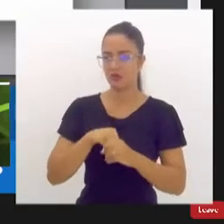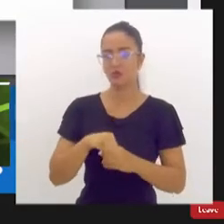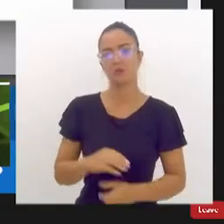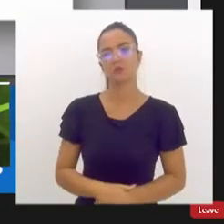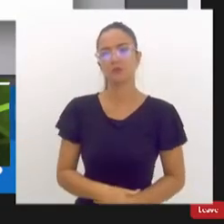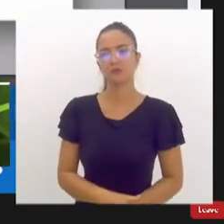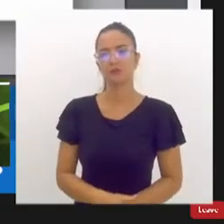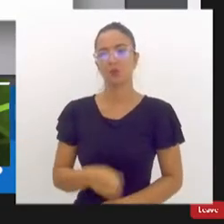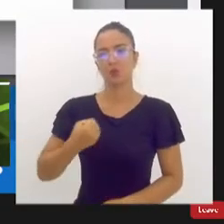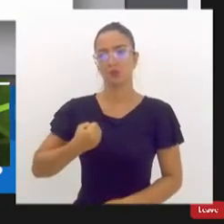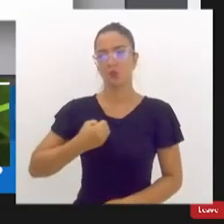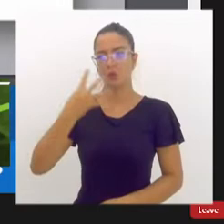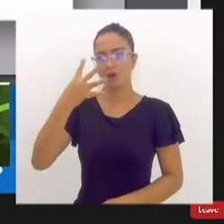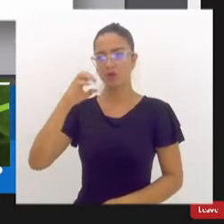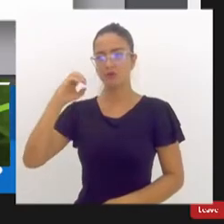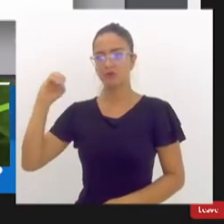400,